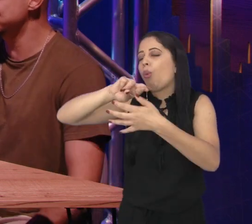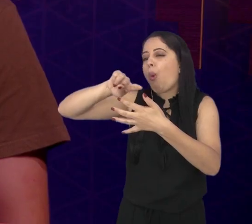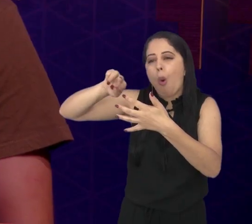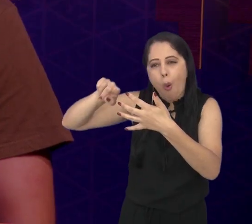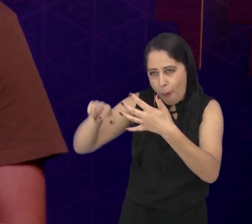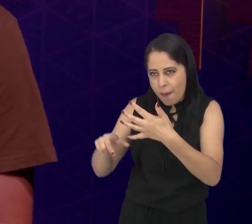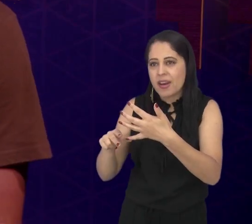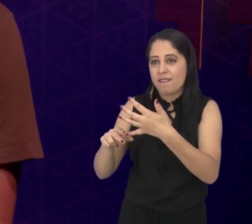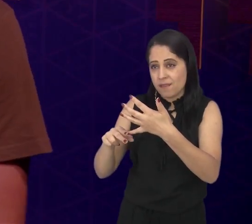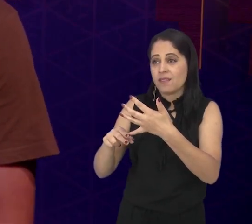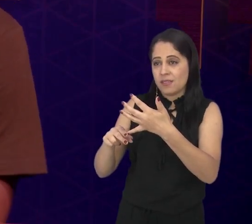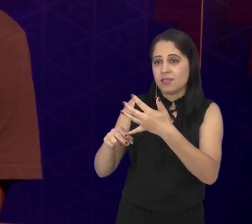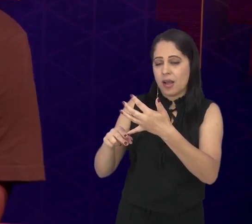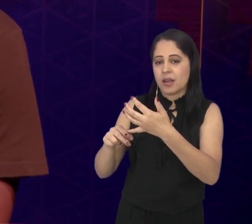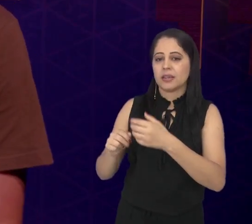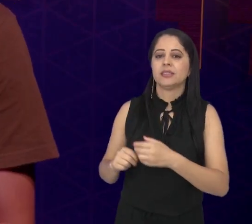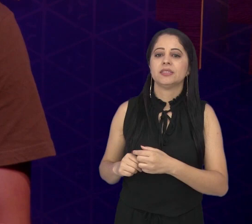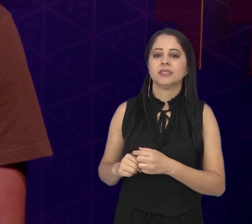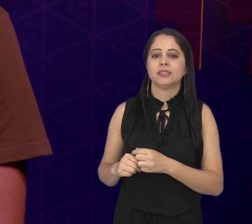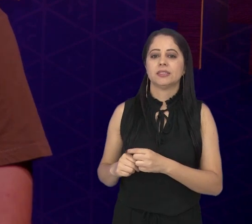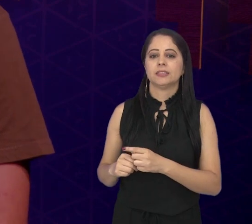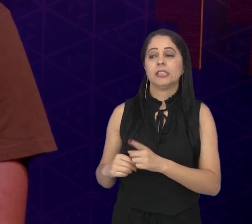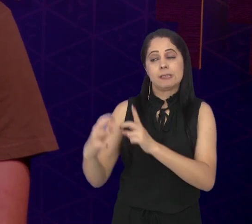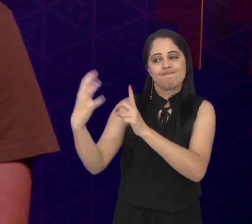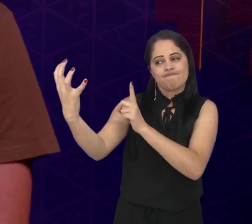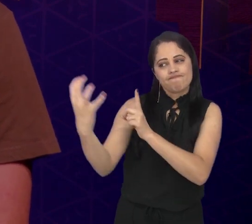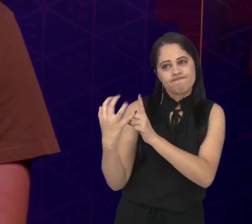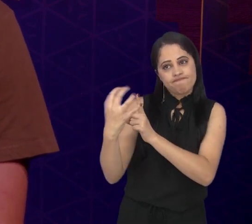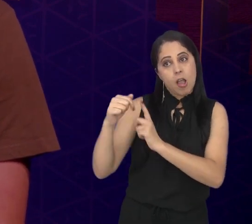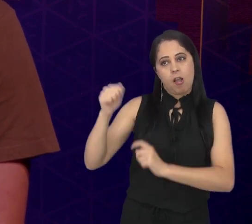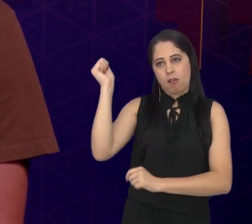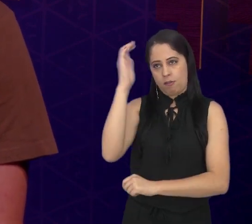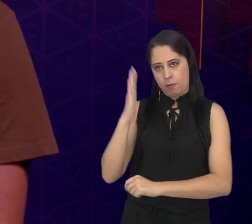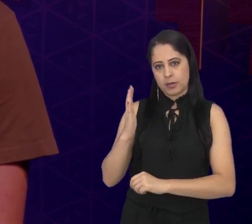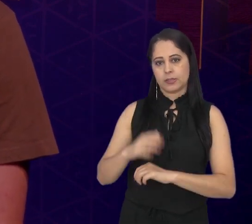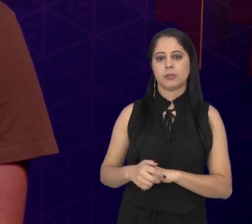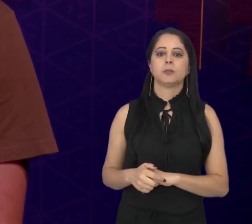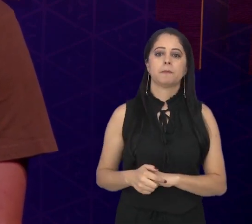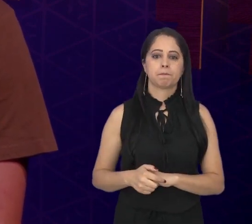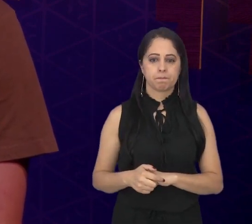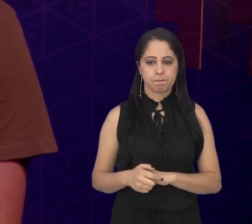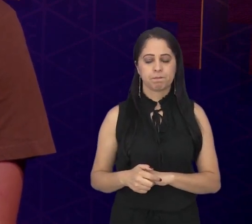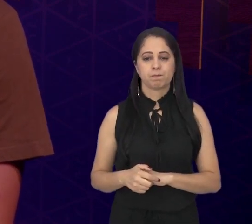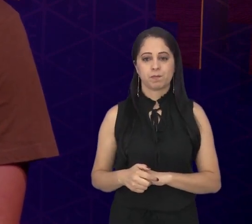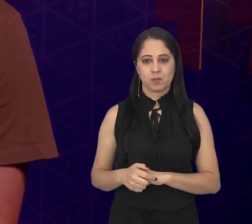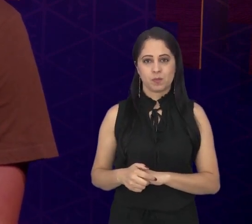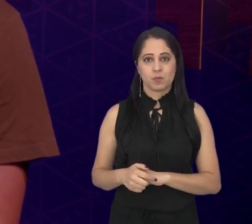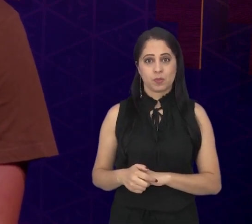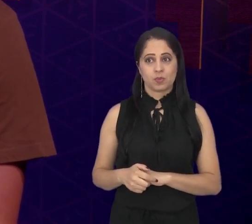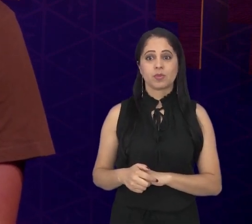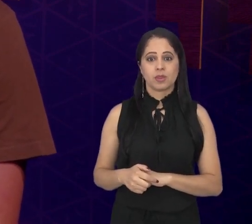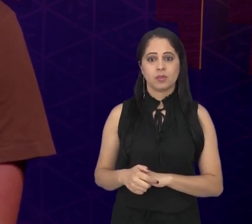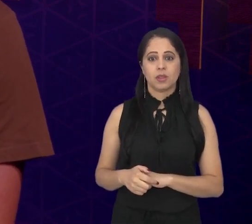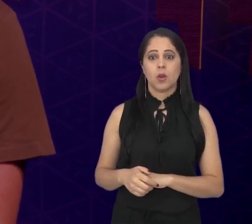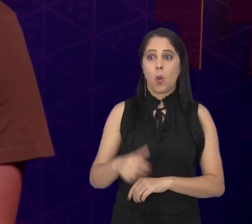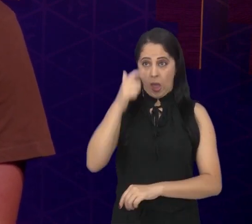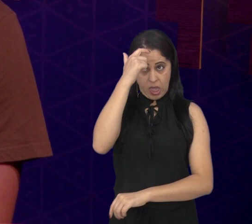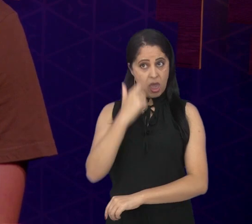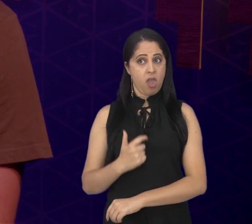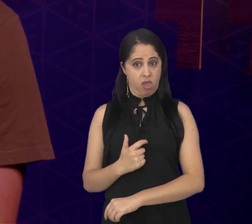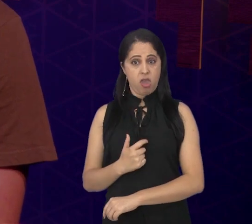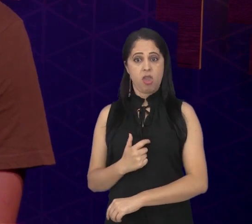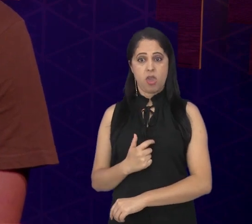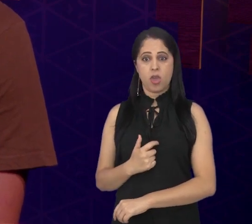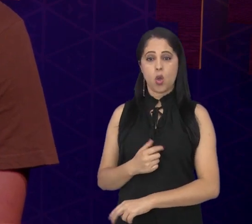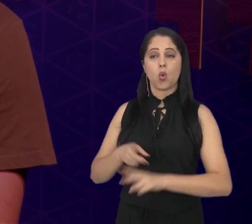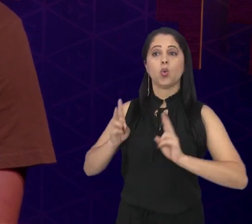conteúdo cultural que chegavam nas latas e tal, né? Aqui. E o tanto de gente que aqui no Brasil,